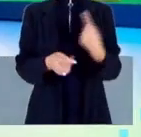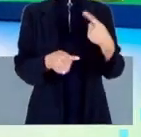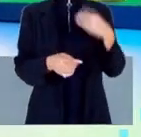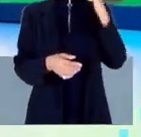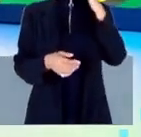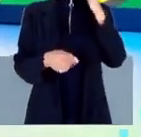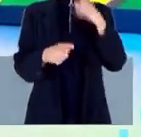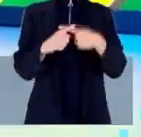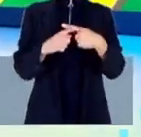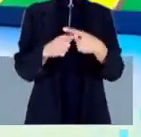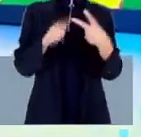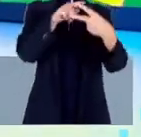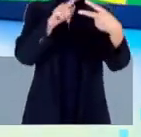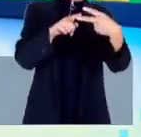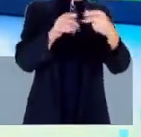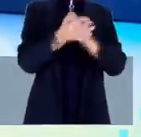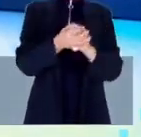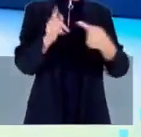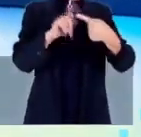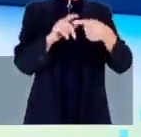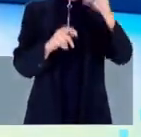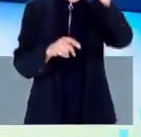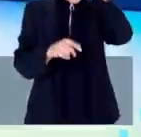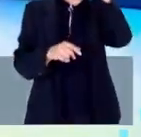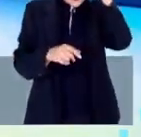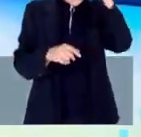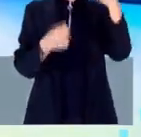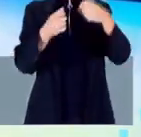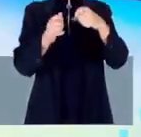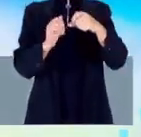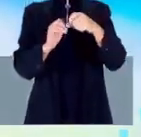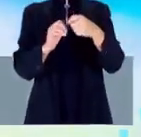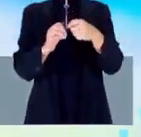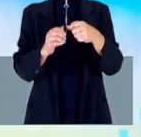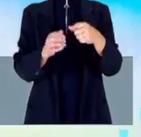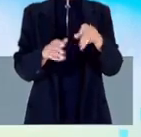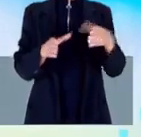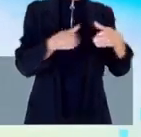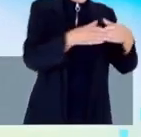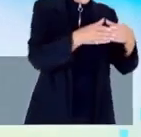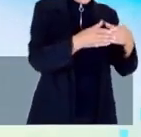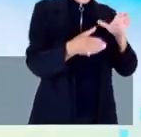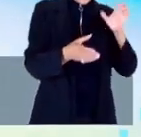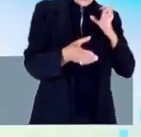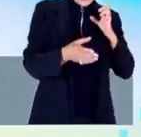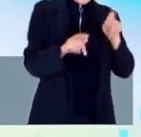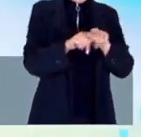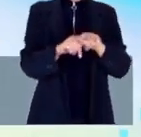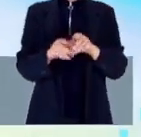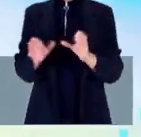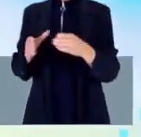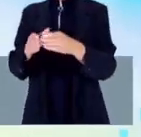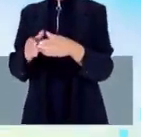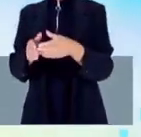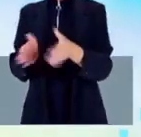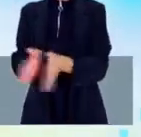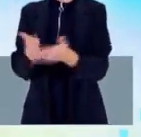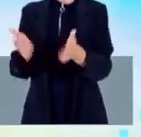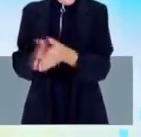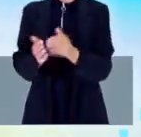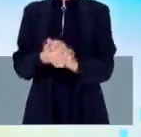por duas coisas primeiro que cultura tem que ser para o rico tem que ser para o pobre nós temos uma quantidade de gente